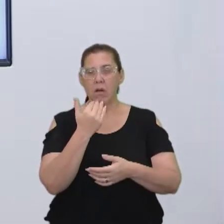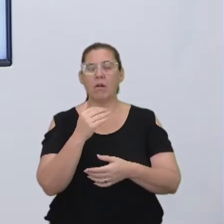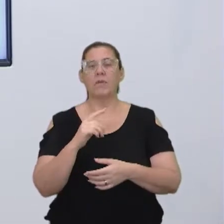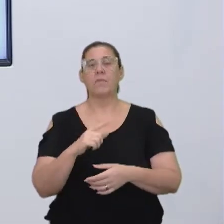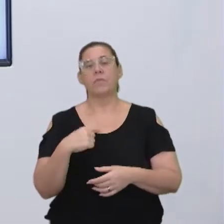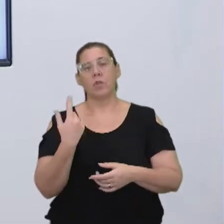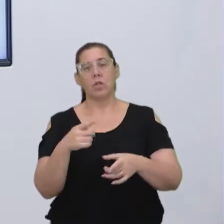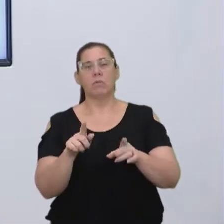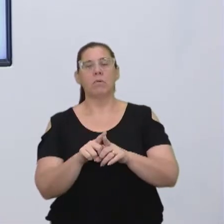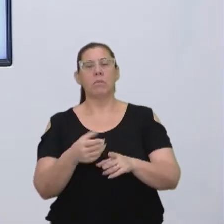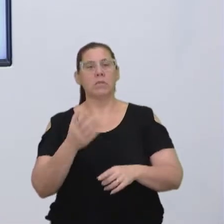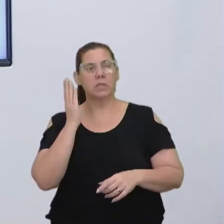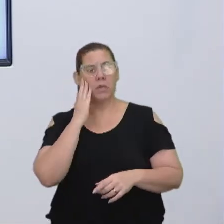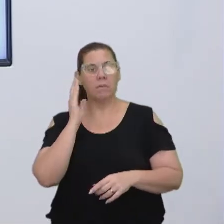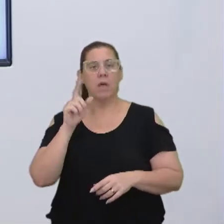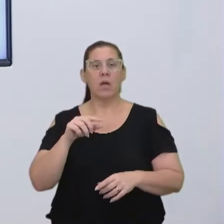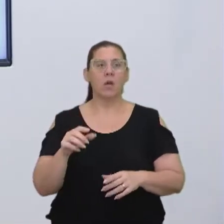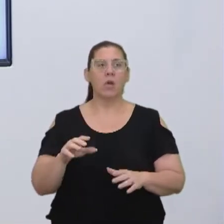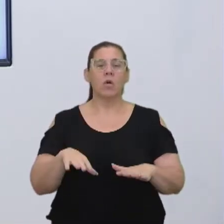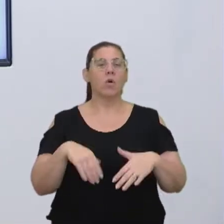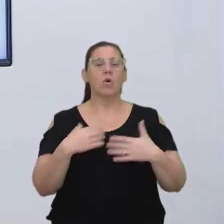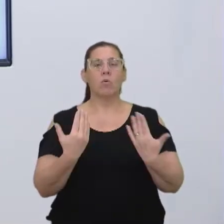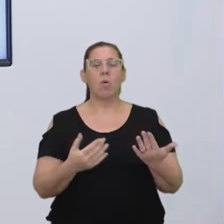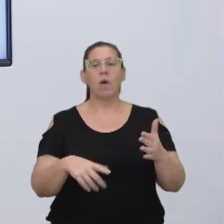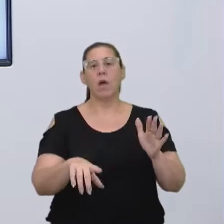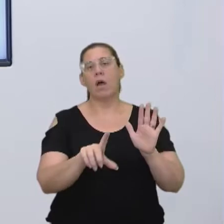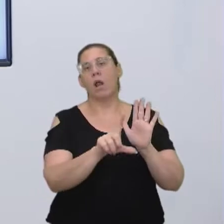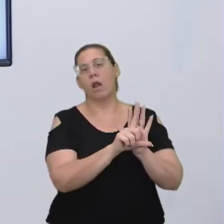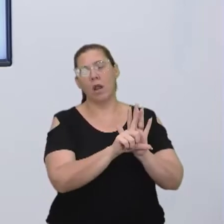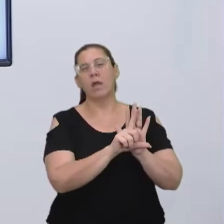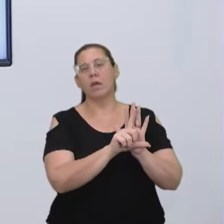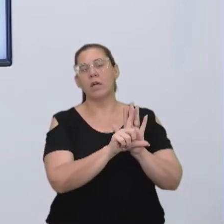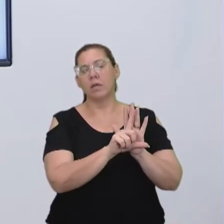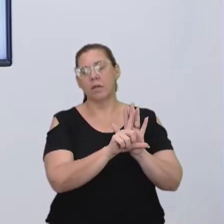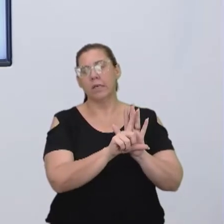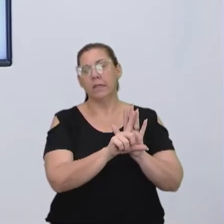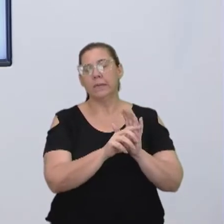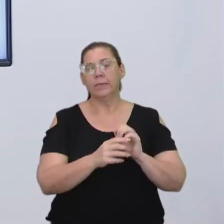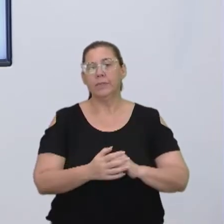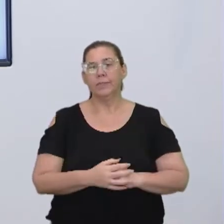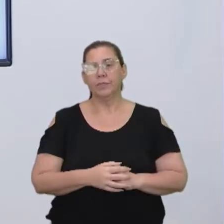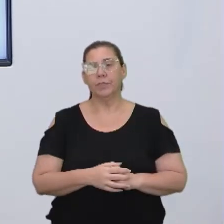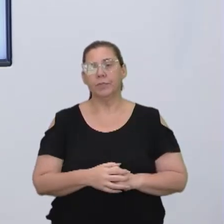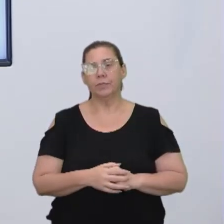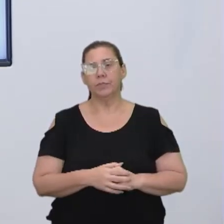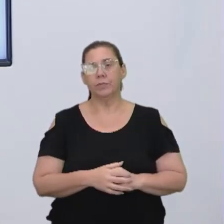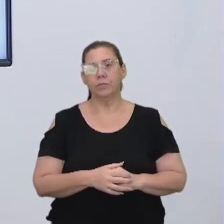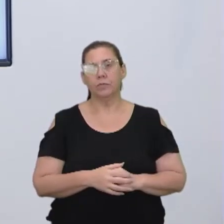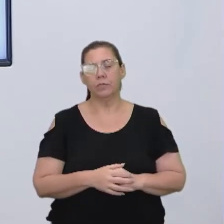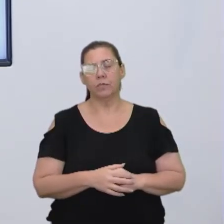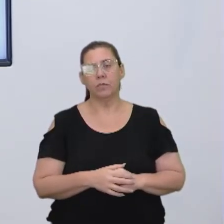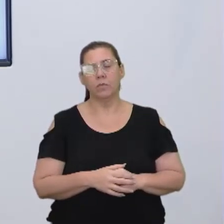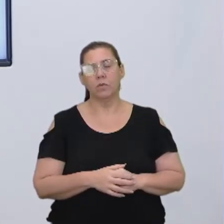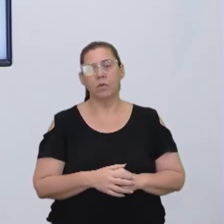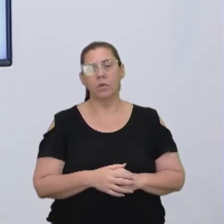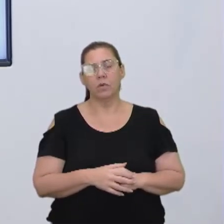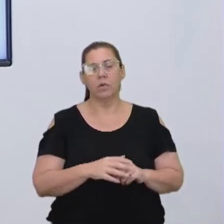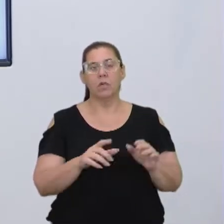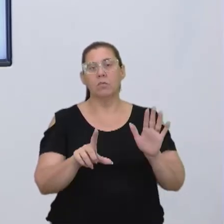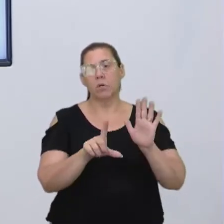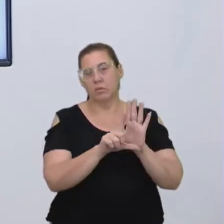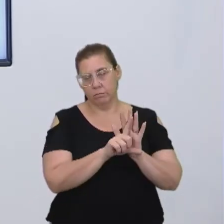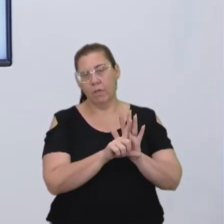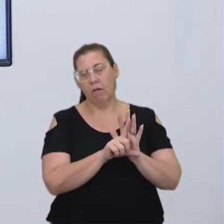gente também tem que conhecer é quais são as legislações que protegem, né, justamente o acesso à